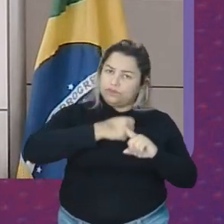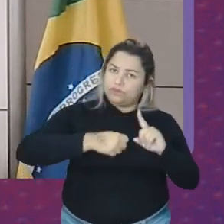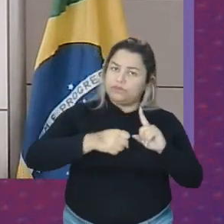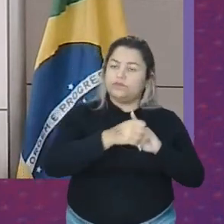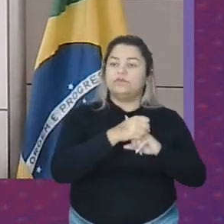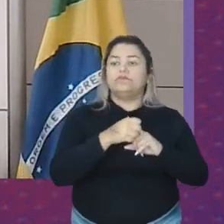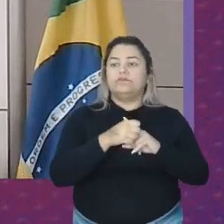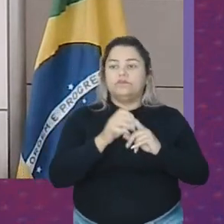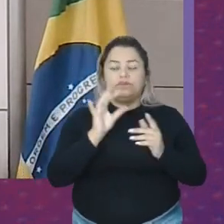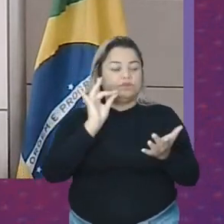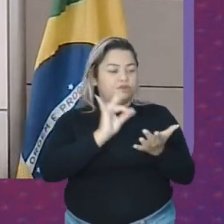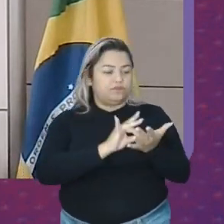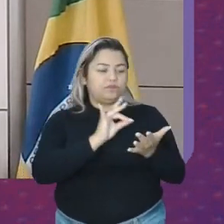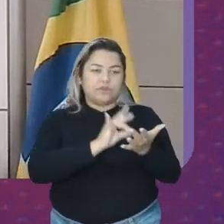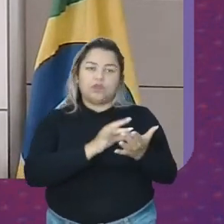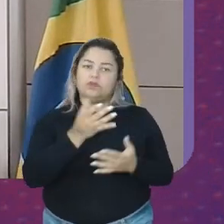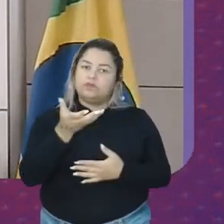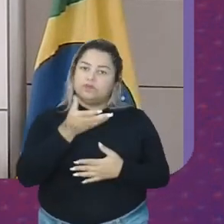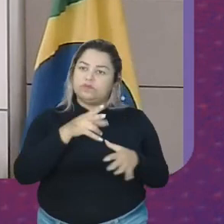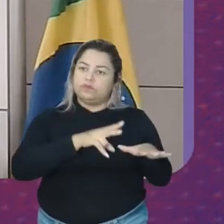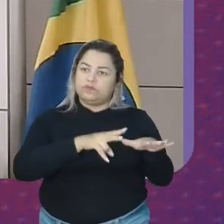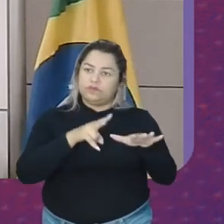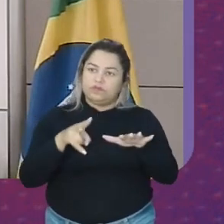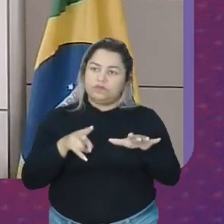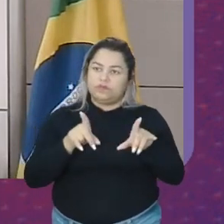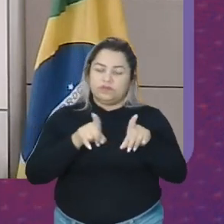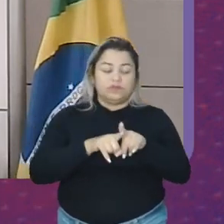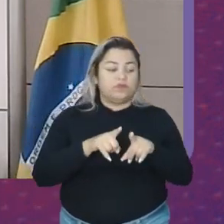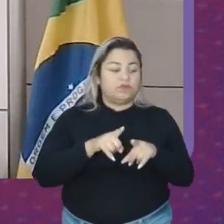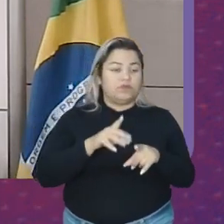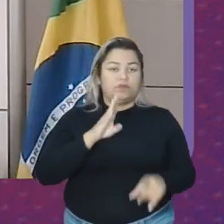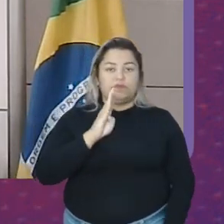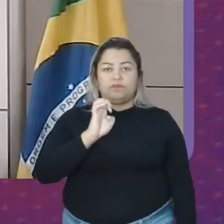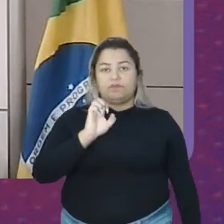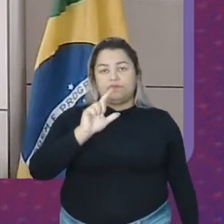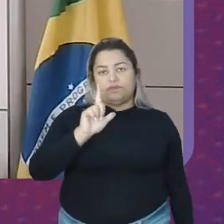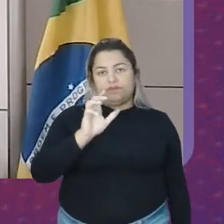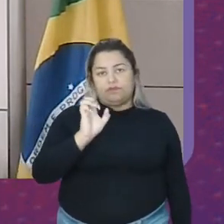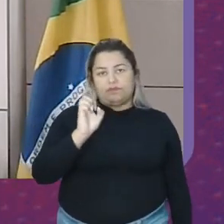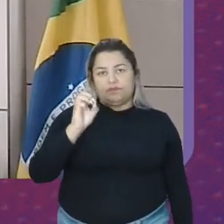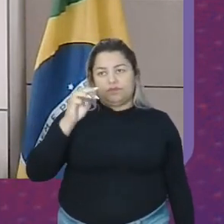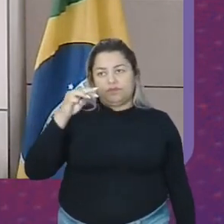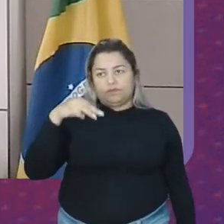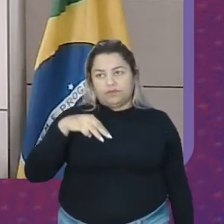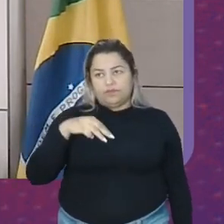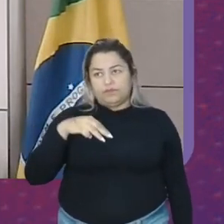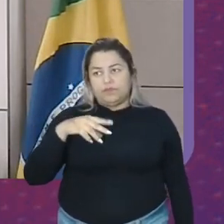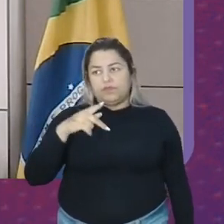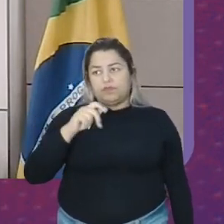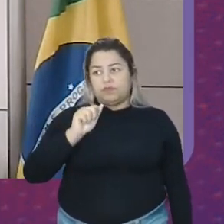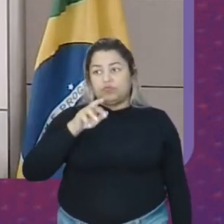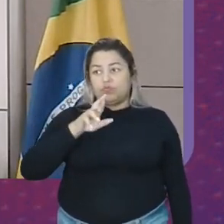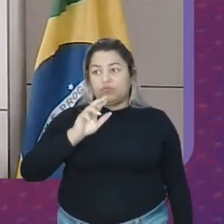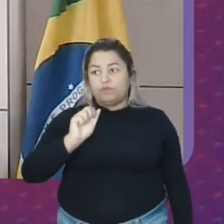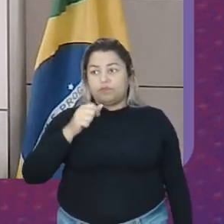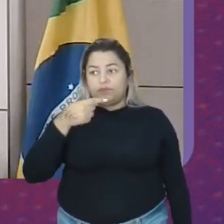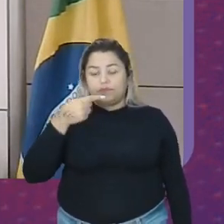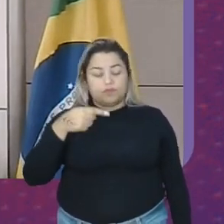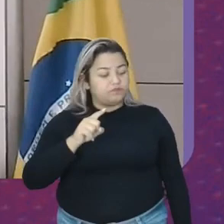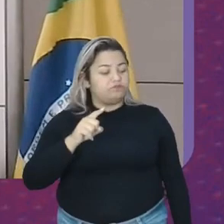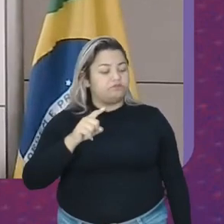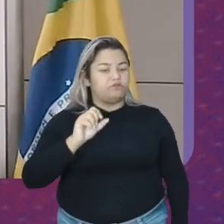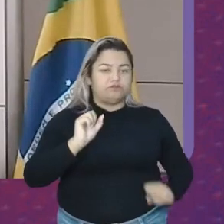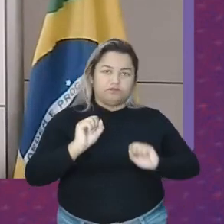Eu realmente estive essa semana em Belém do Pará, quando aconteceu do Pará, e nós pudemos ver assim,